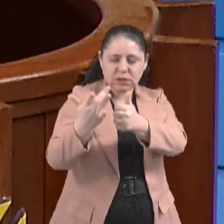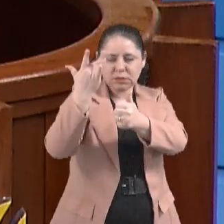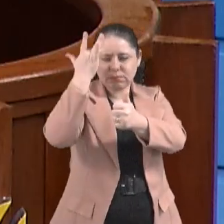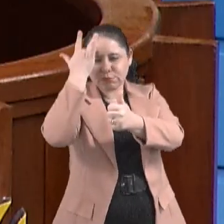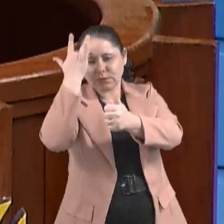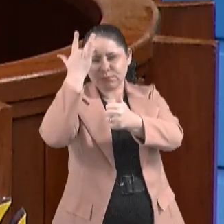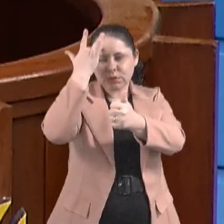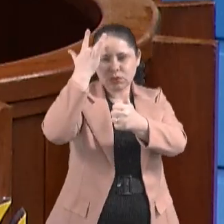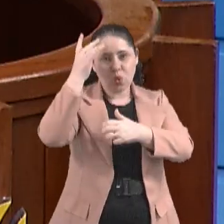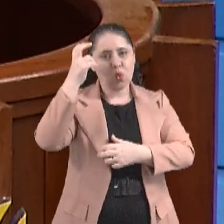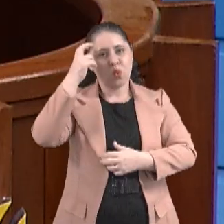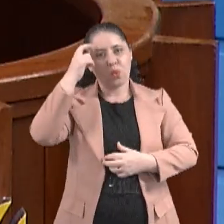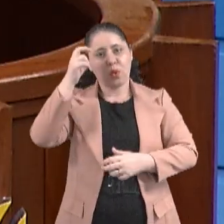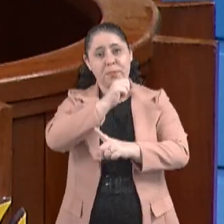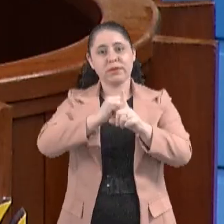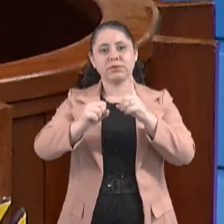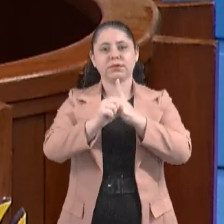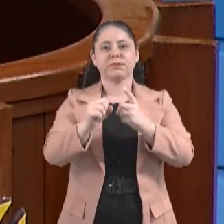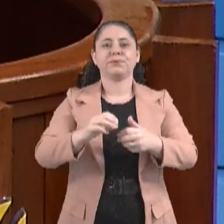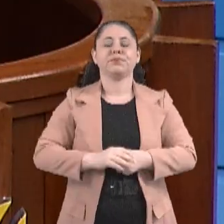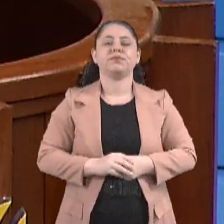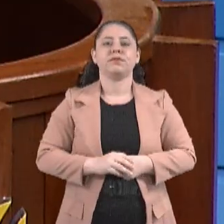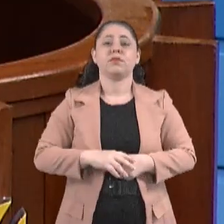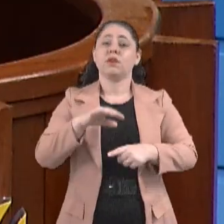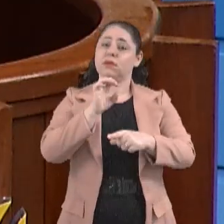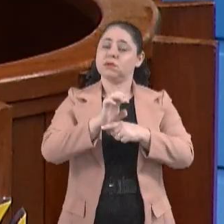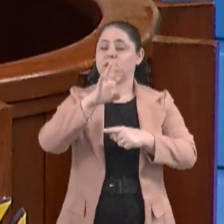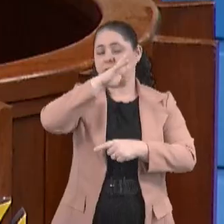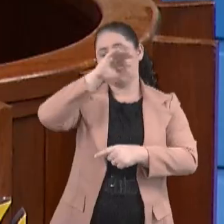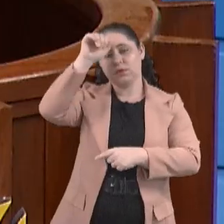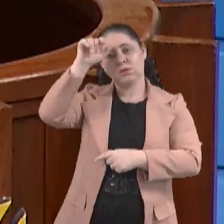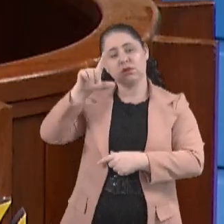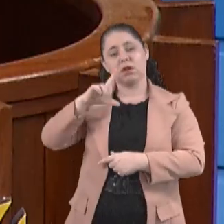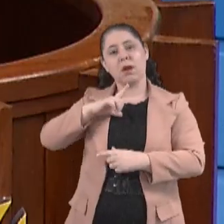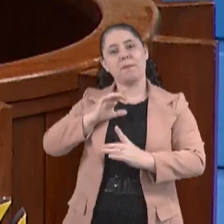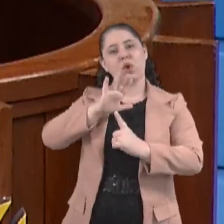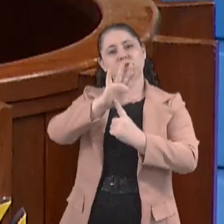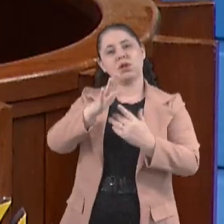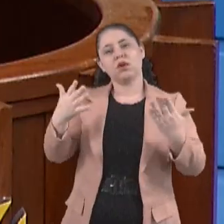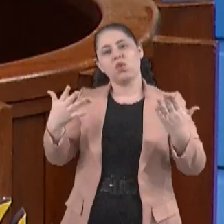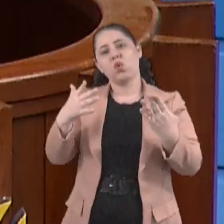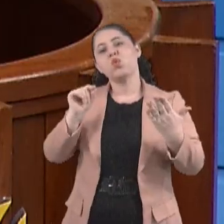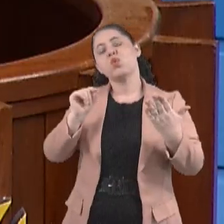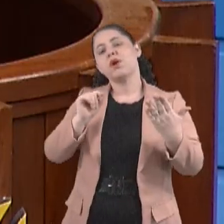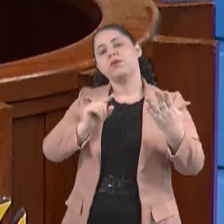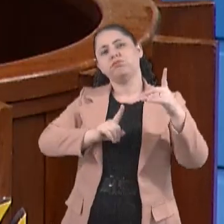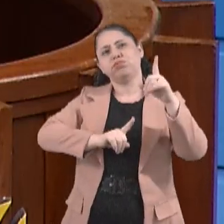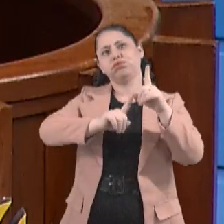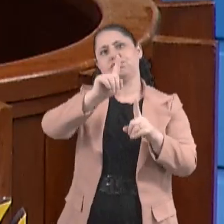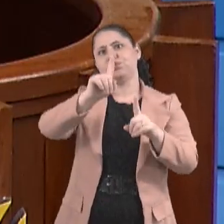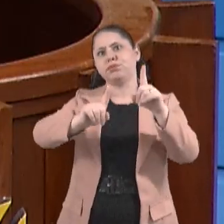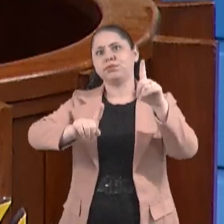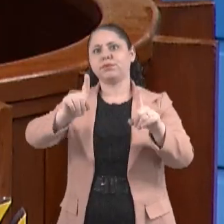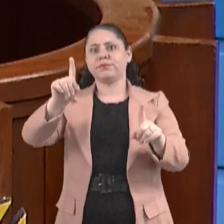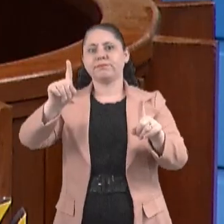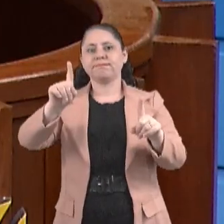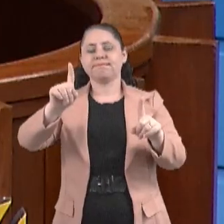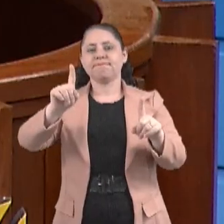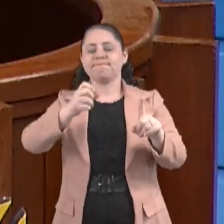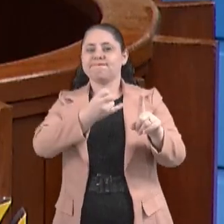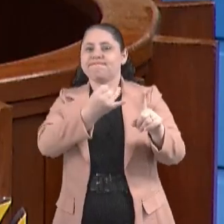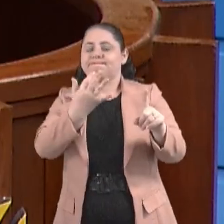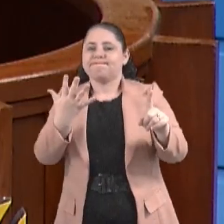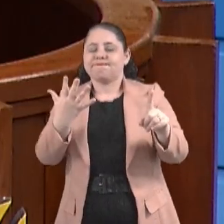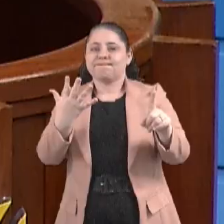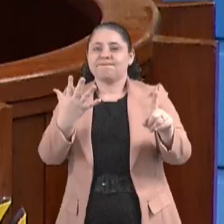pensamento cultural de uma sociedade. E o estado do Mato Grosso do Sul mostra para a gente, pelos índices de violência, pelo alto índice